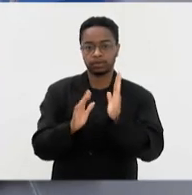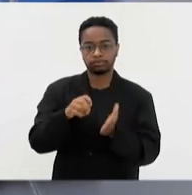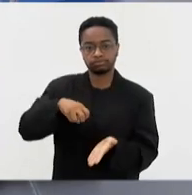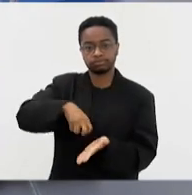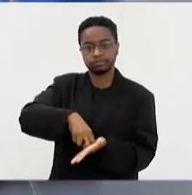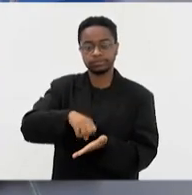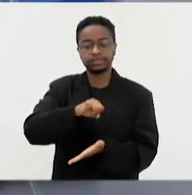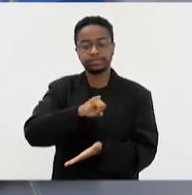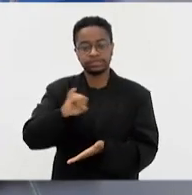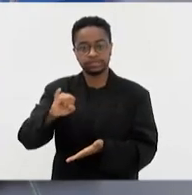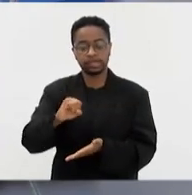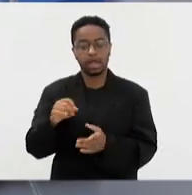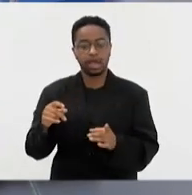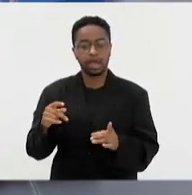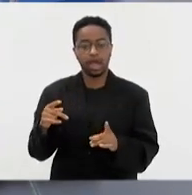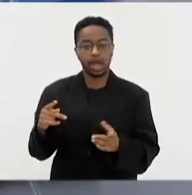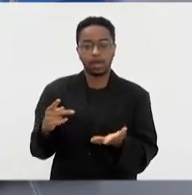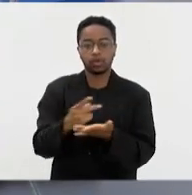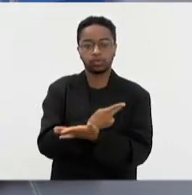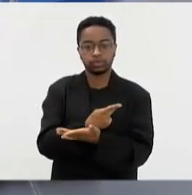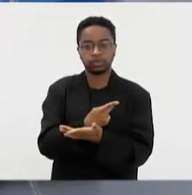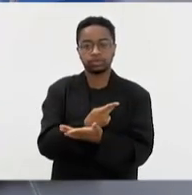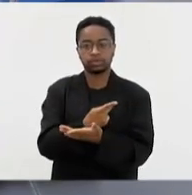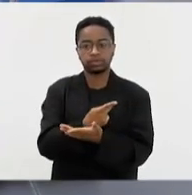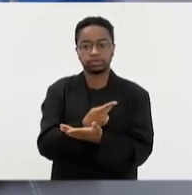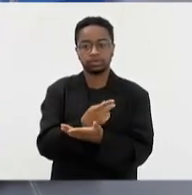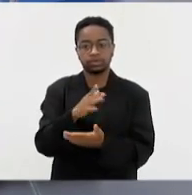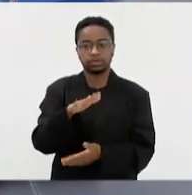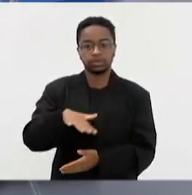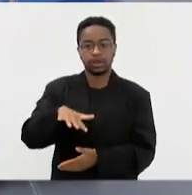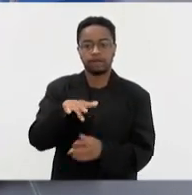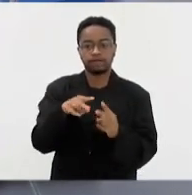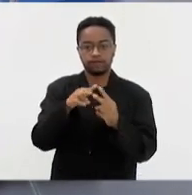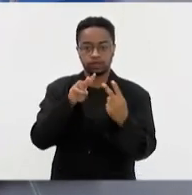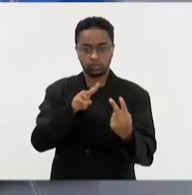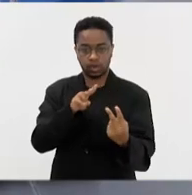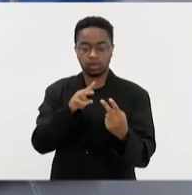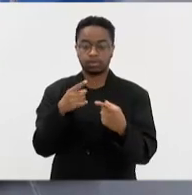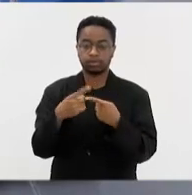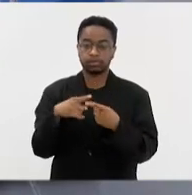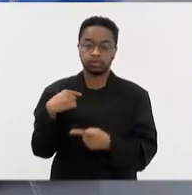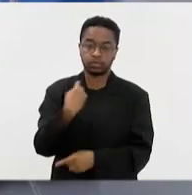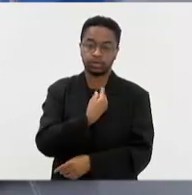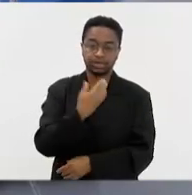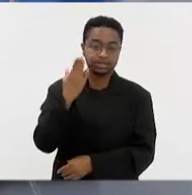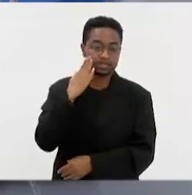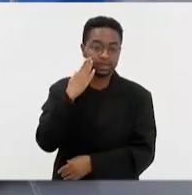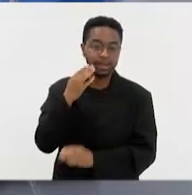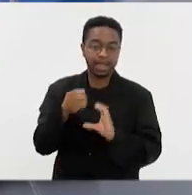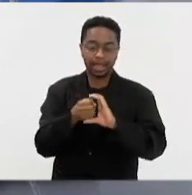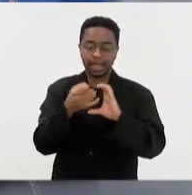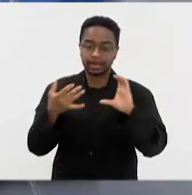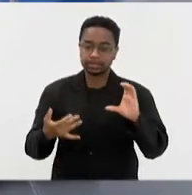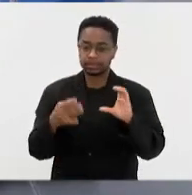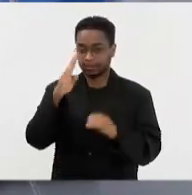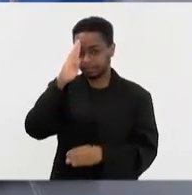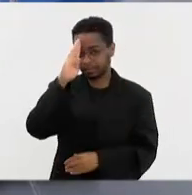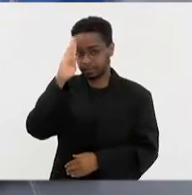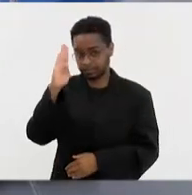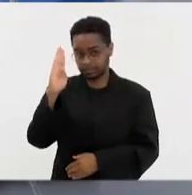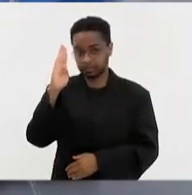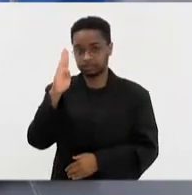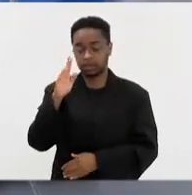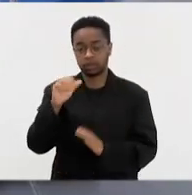é praticado pela violência em ambiente virtual, a gente sabe que uma das características mais fortes